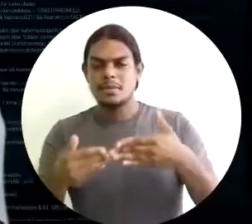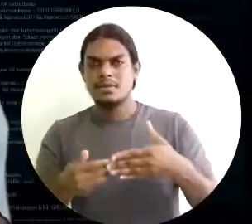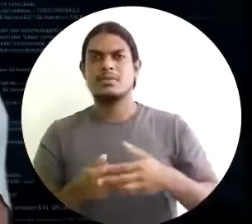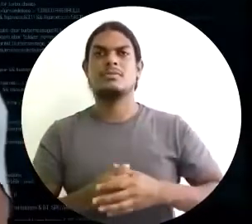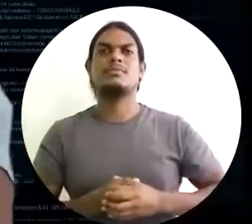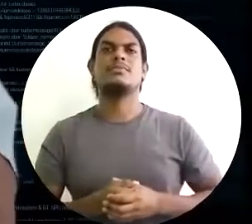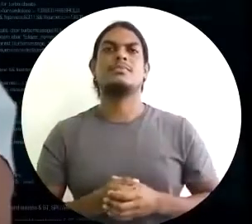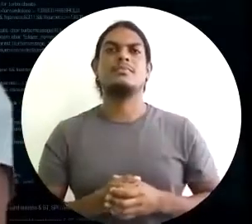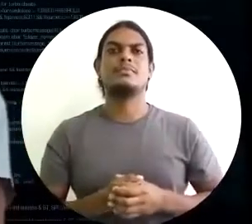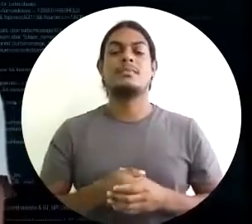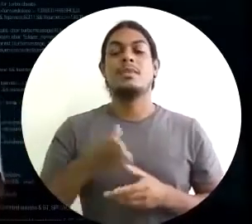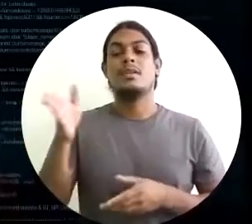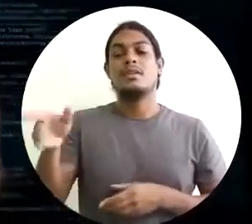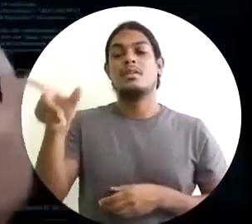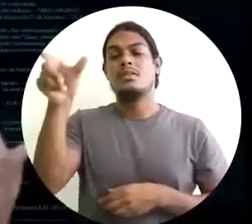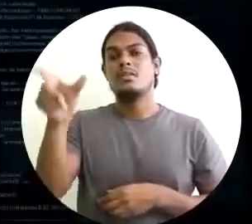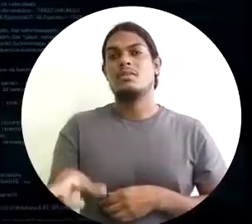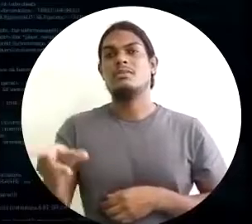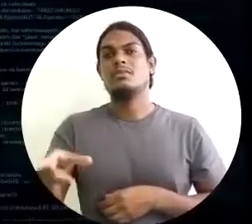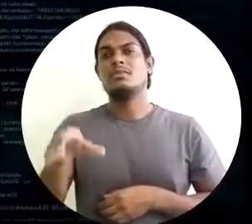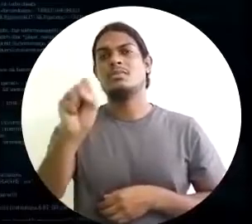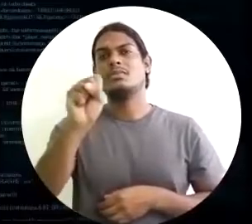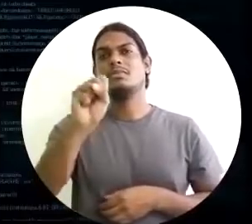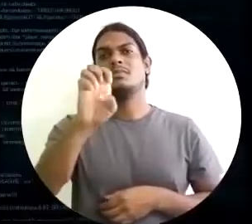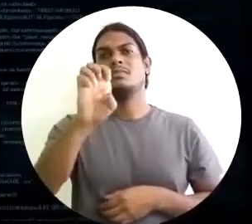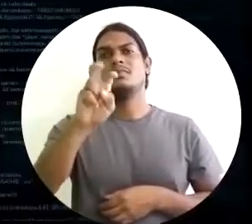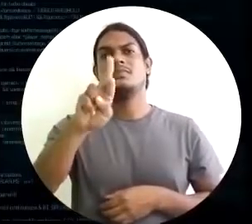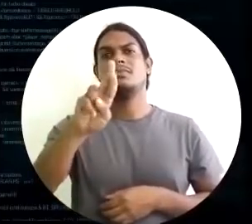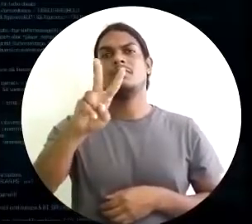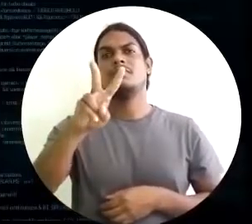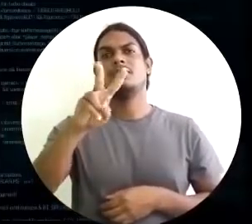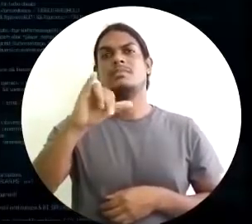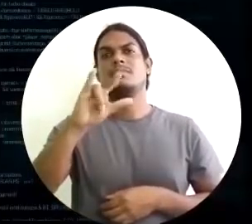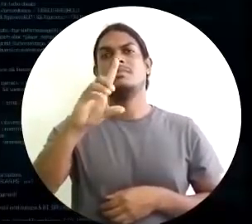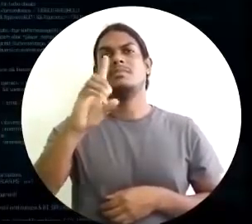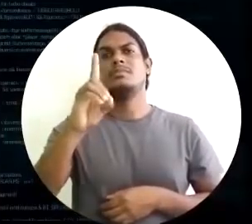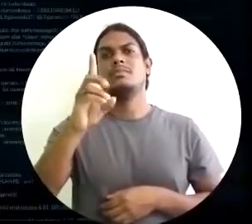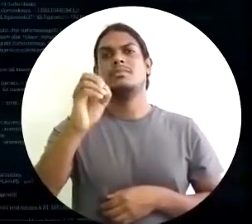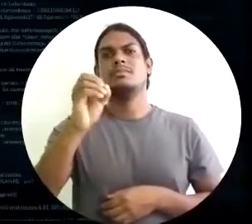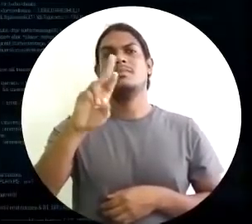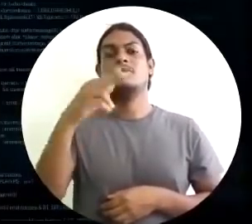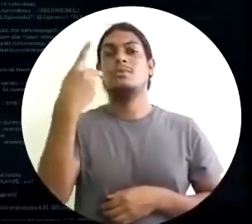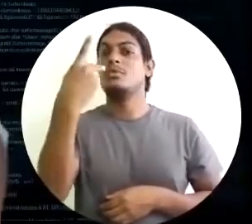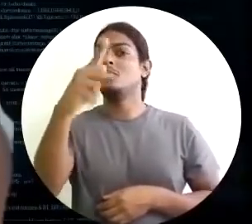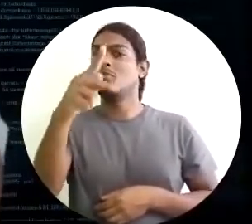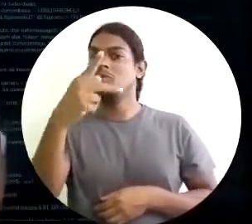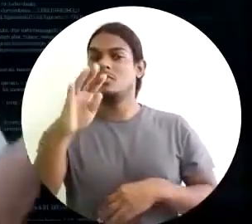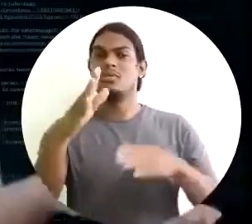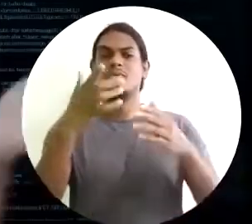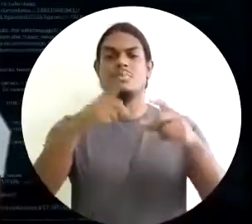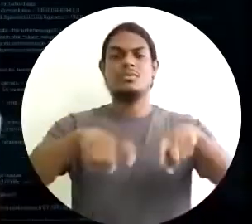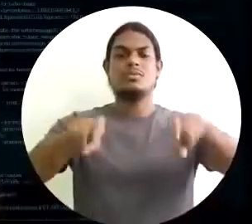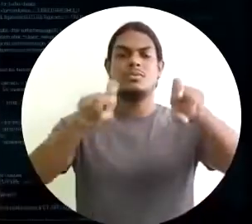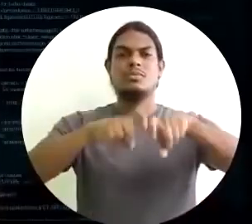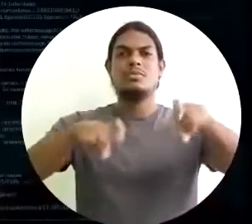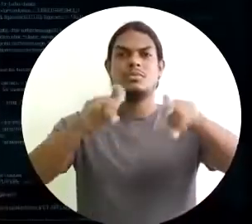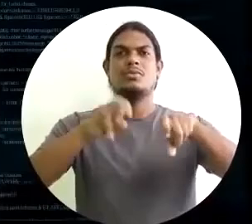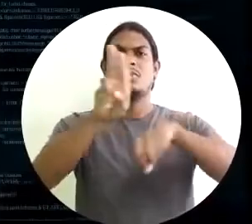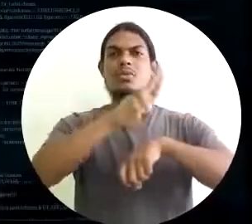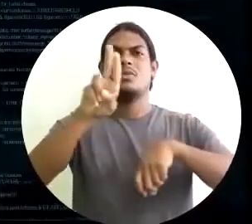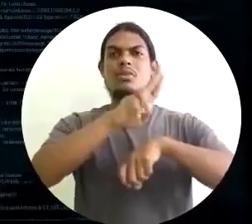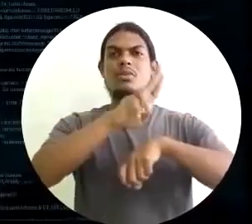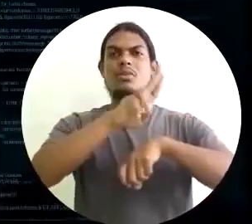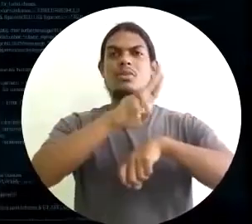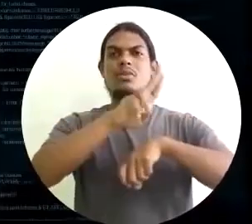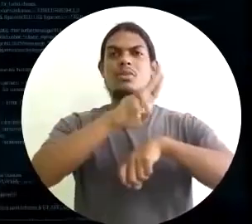outro computador é chamado de servidor e o seu é chamado de cliente. Então, nisso nós temos a arquitetura